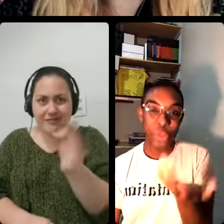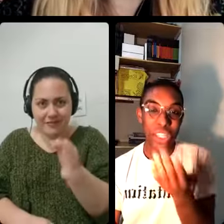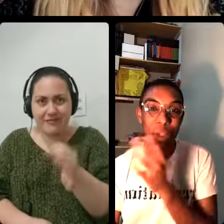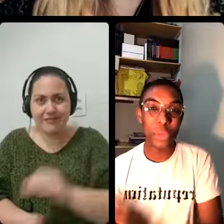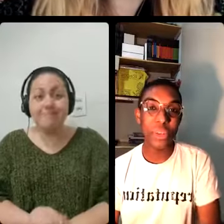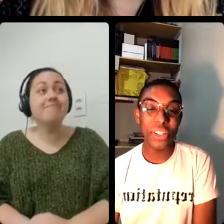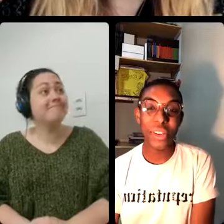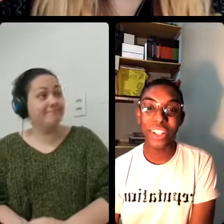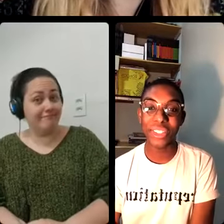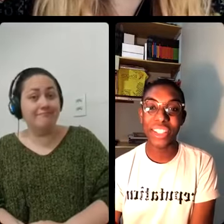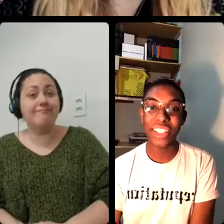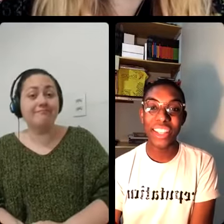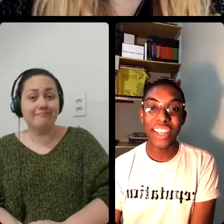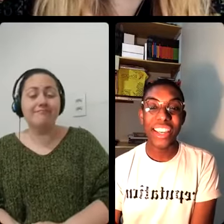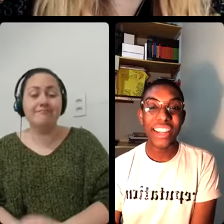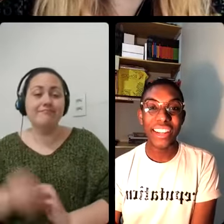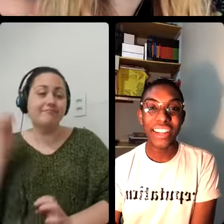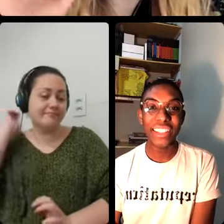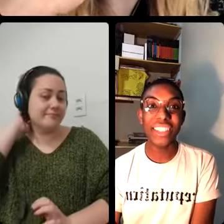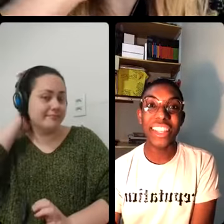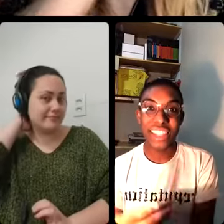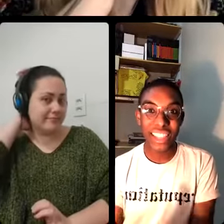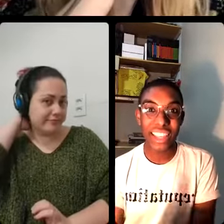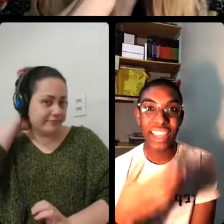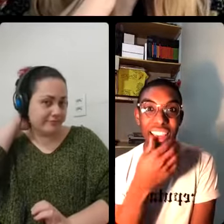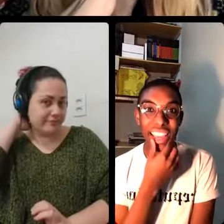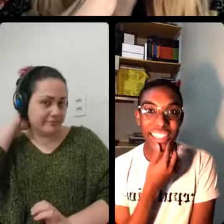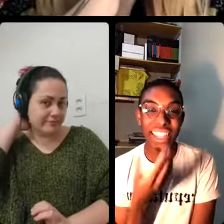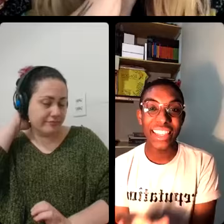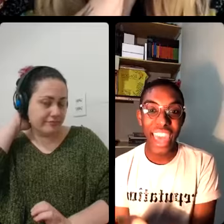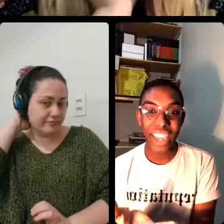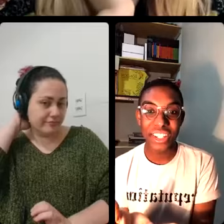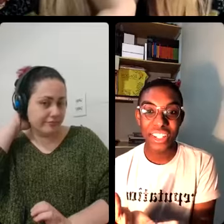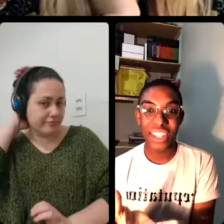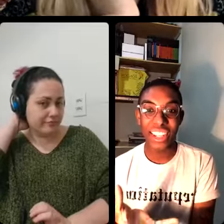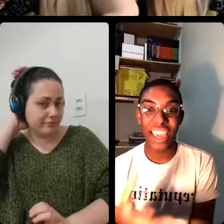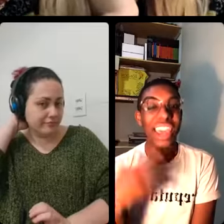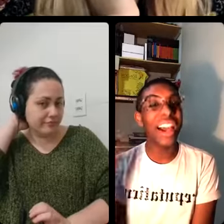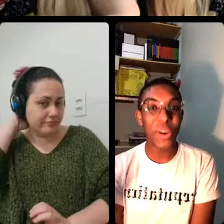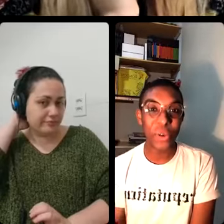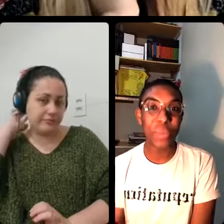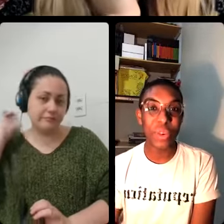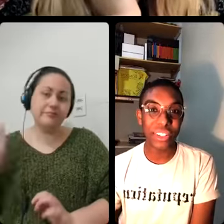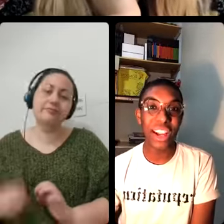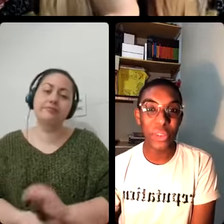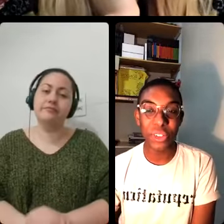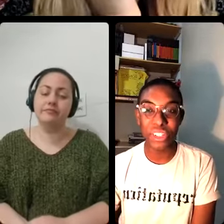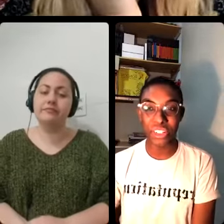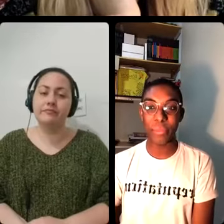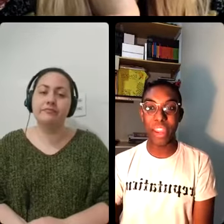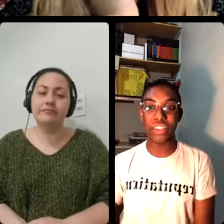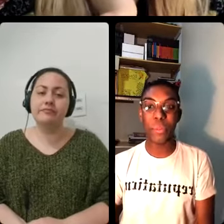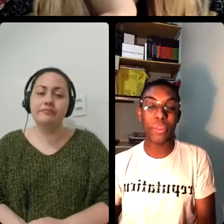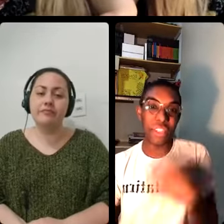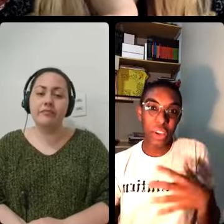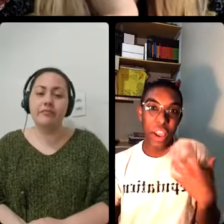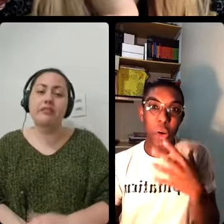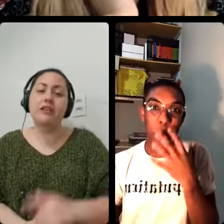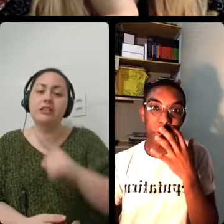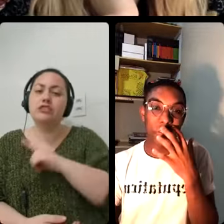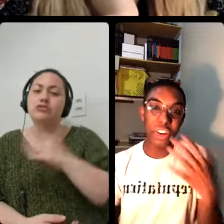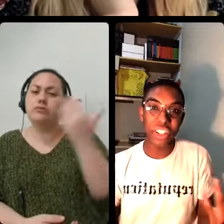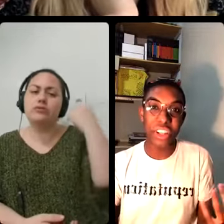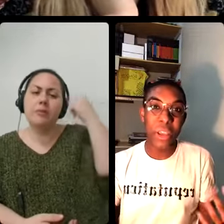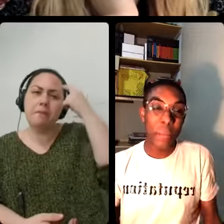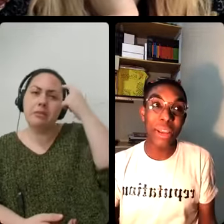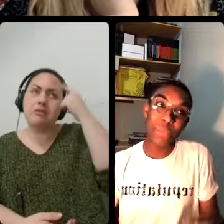Exatamente, justamente por isso eu acho que tinha essa ideia de que era algo imortal, justamente, né, por ser algo